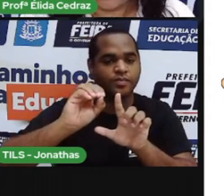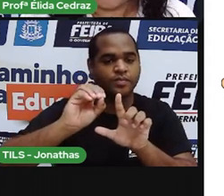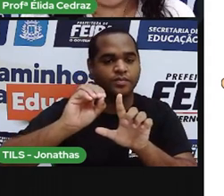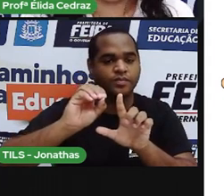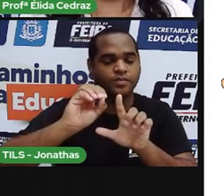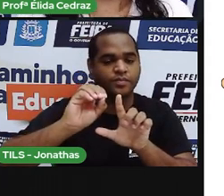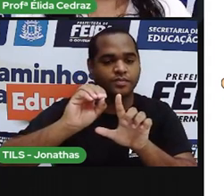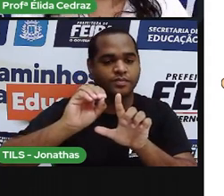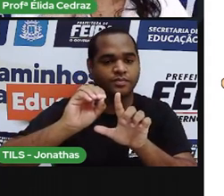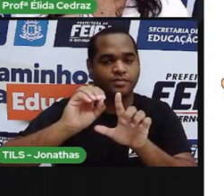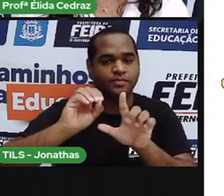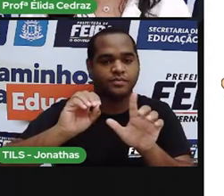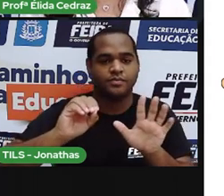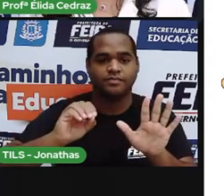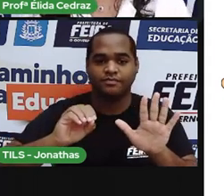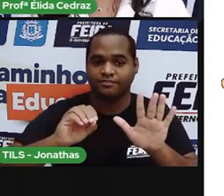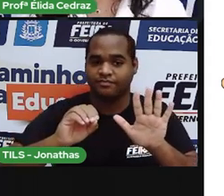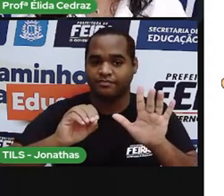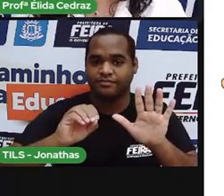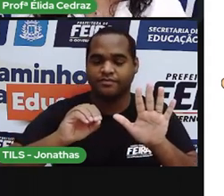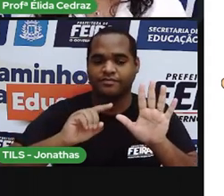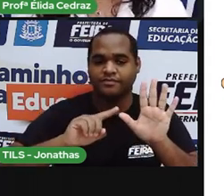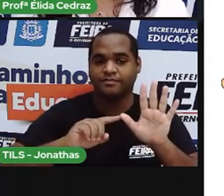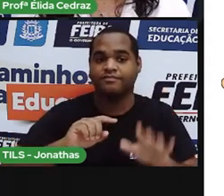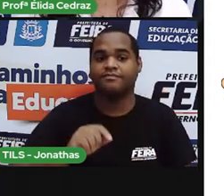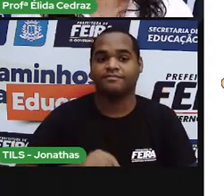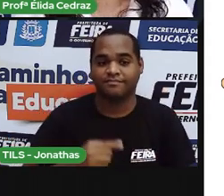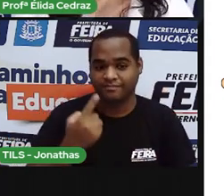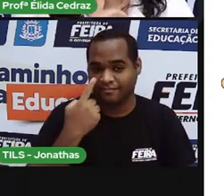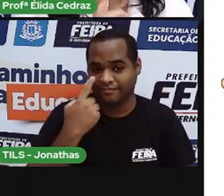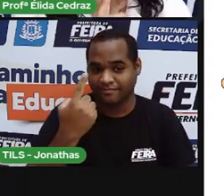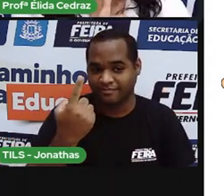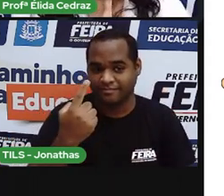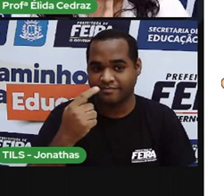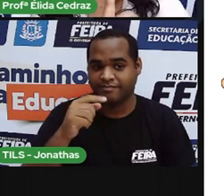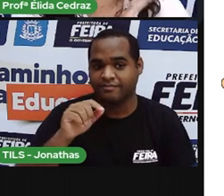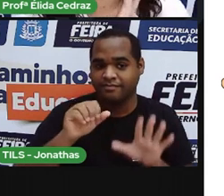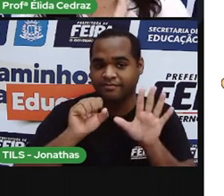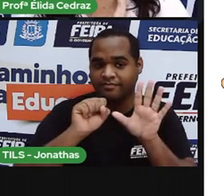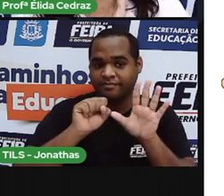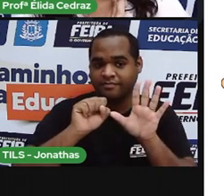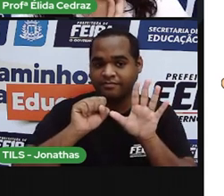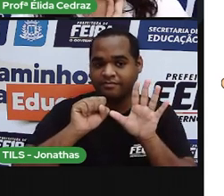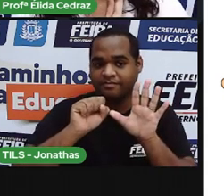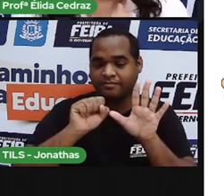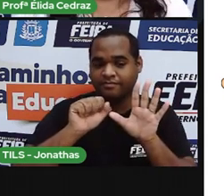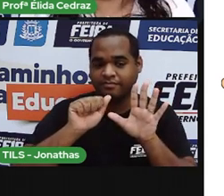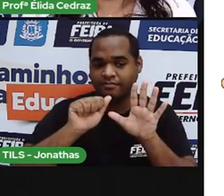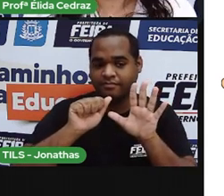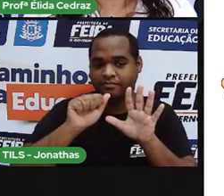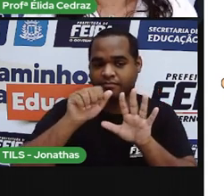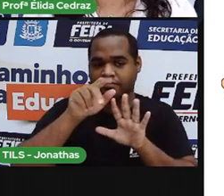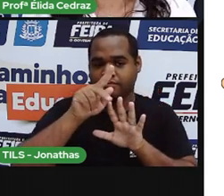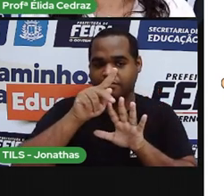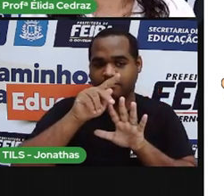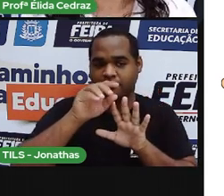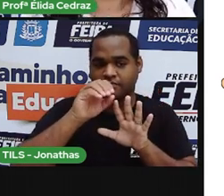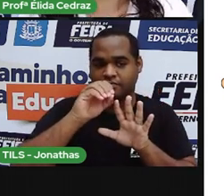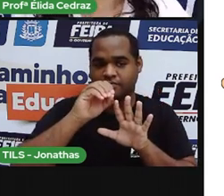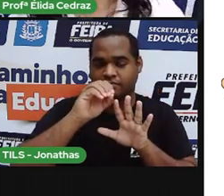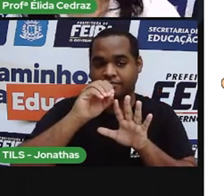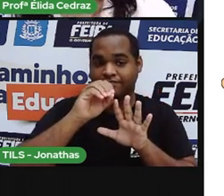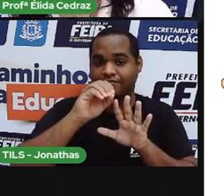P-O. Olha só. Viu? Sa, po.